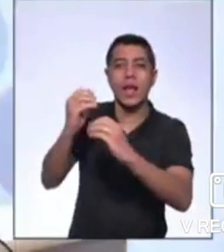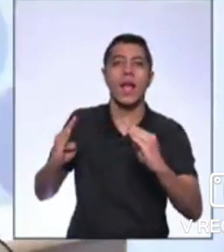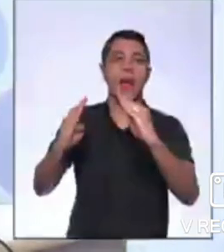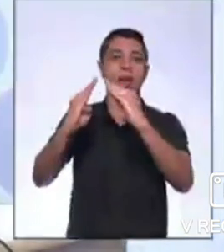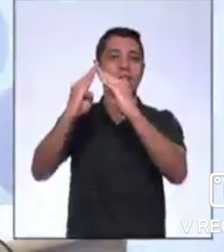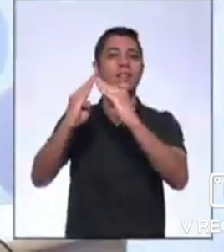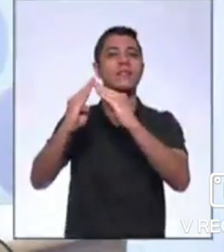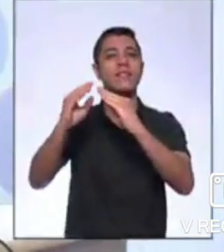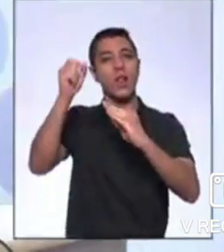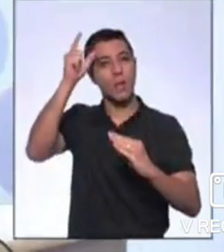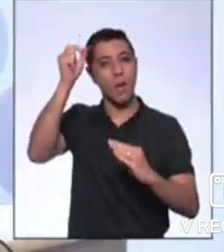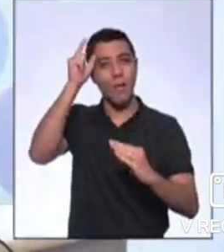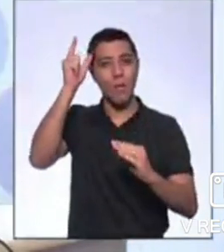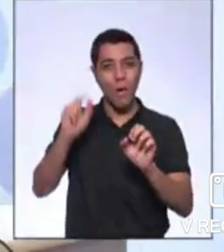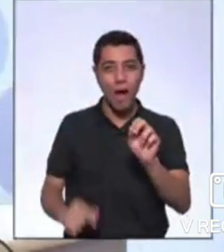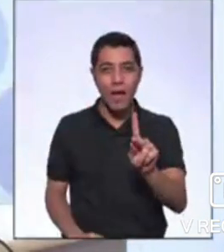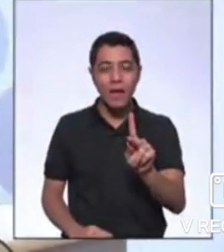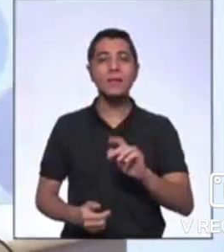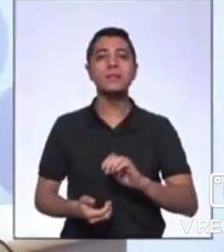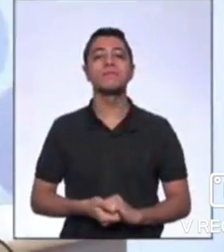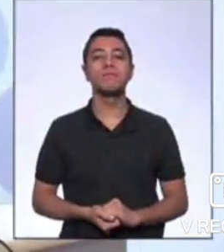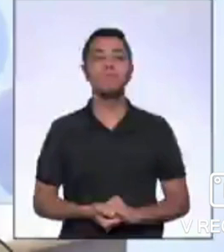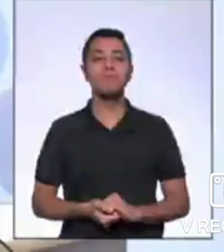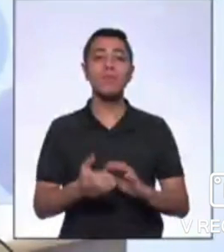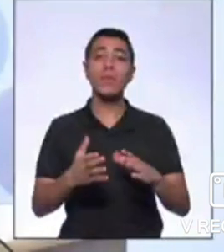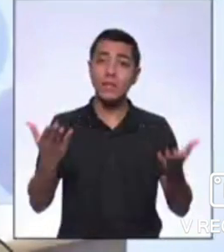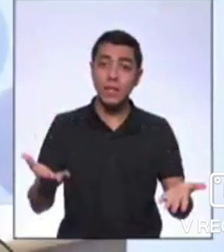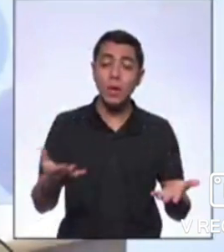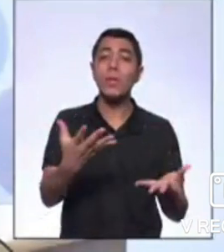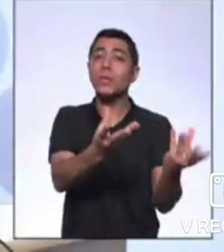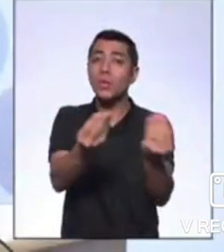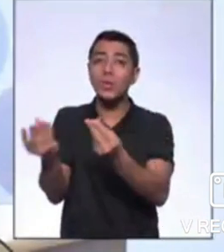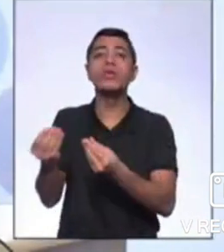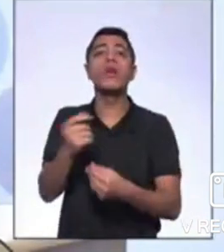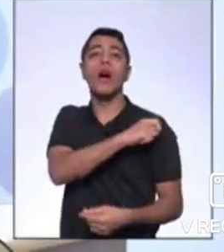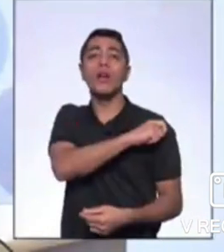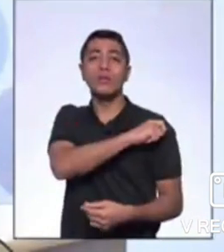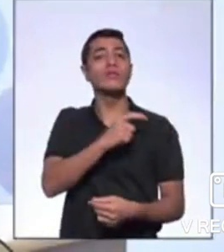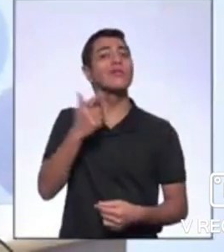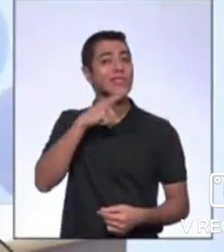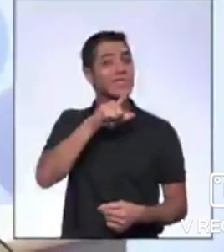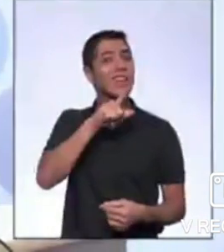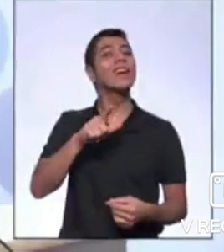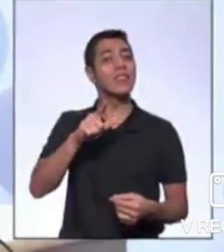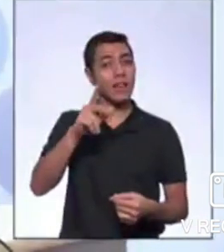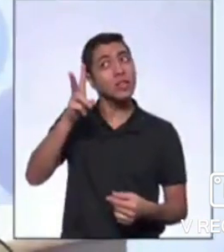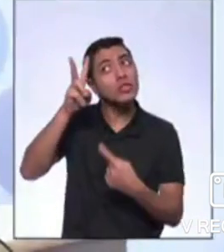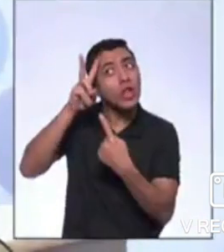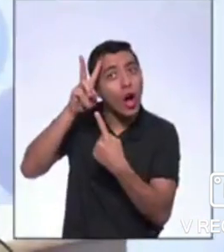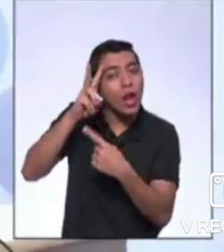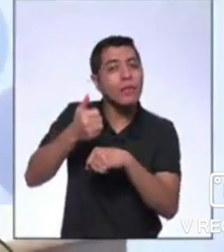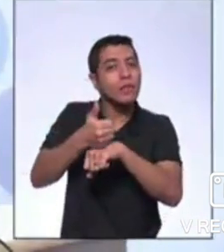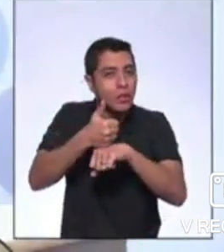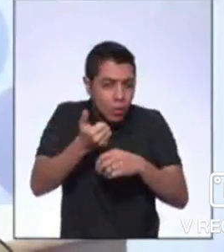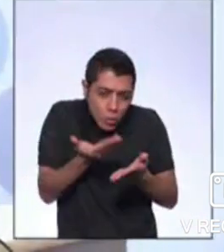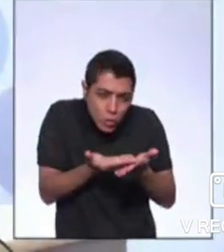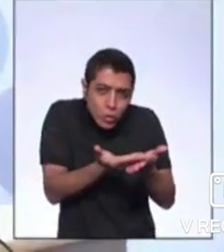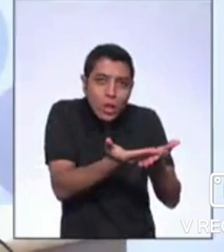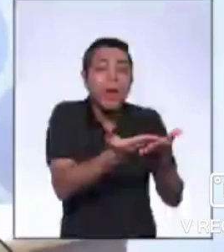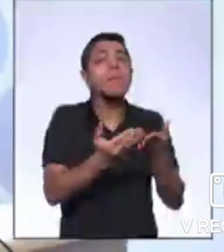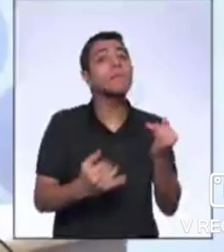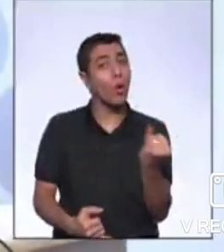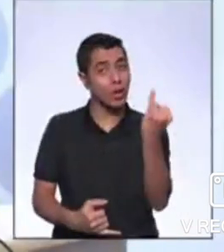inclusive, né, os alunos se valendo da atitude historiadora para isso. Então é bem interessante a gente também tomar contato com essas fontes,